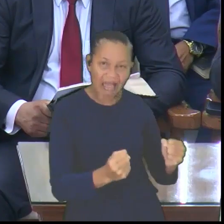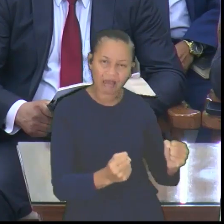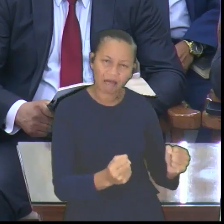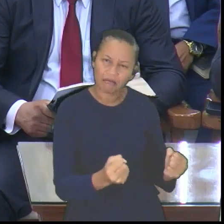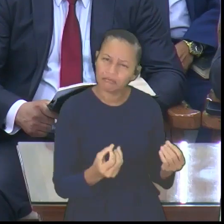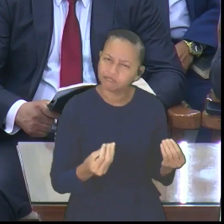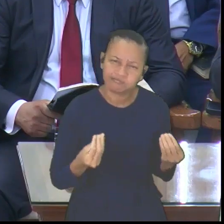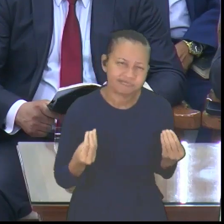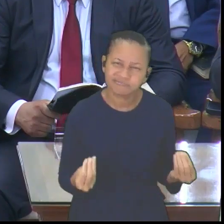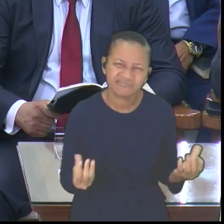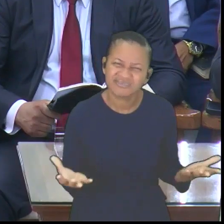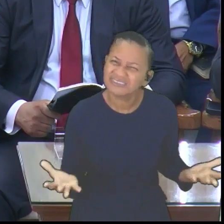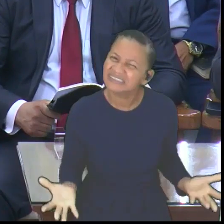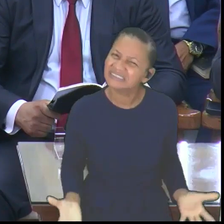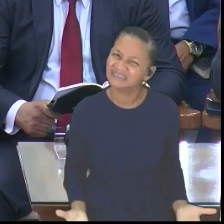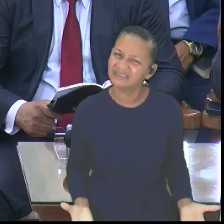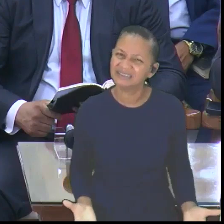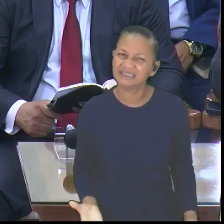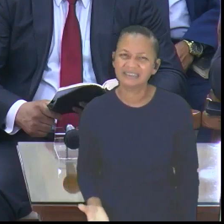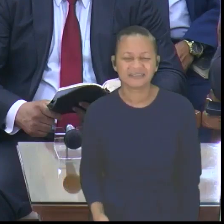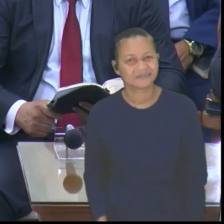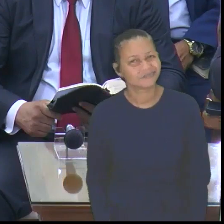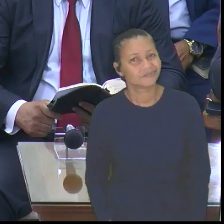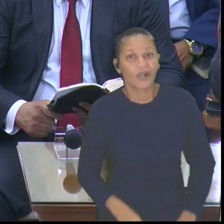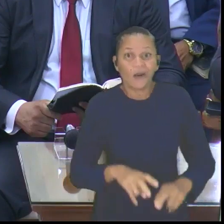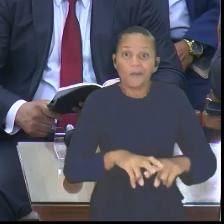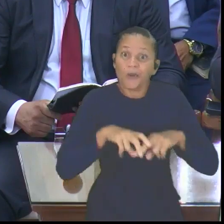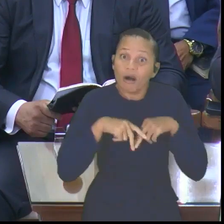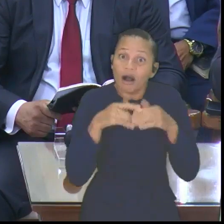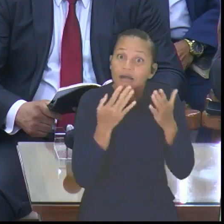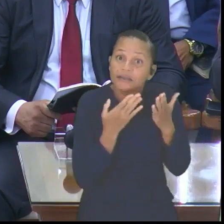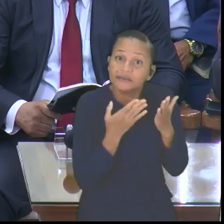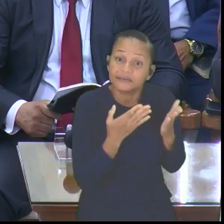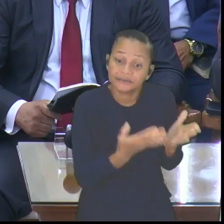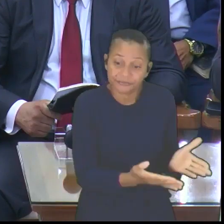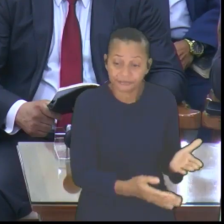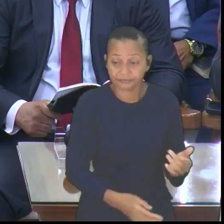interessante que, por conta disto, ele,